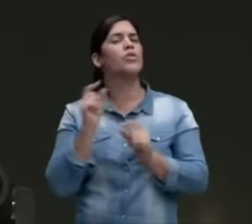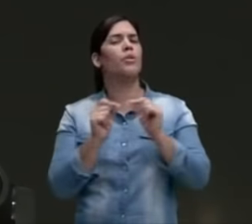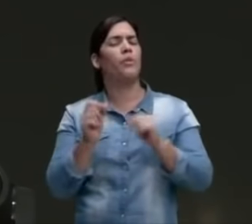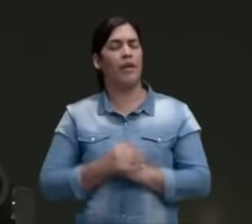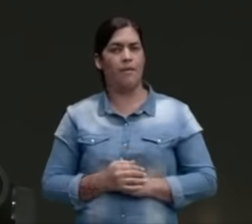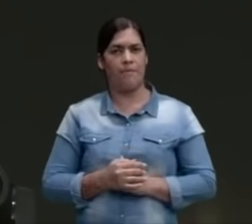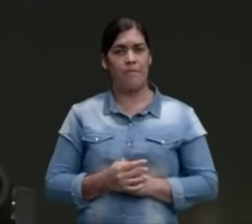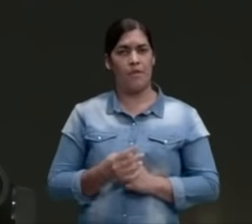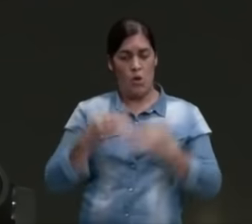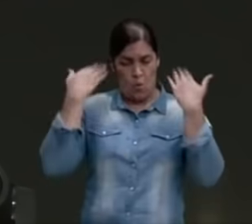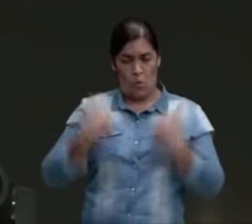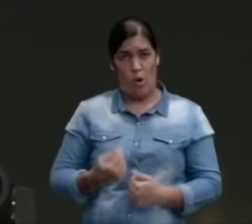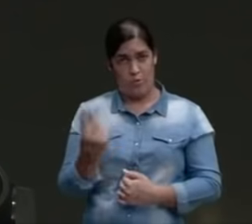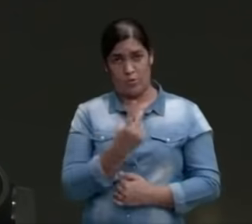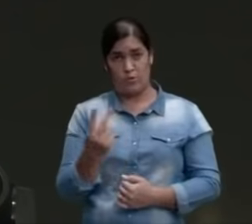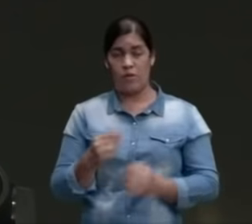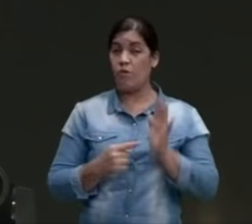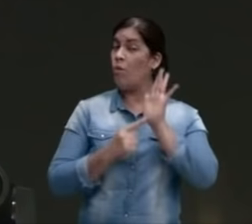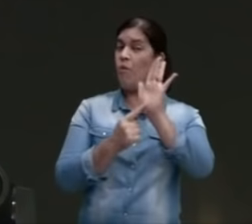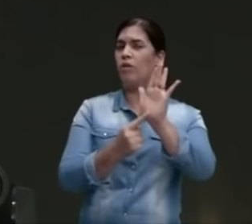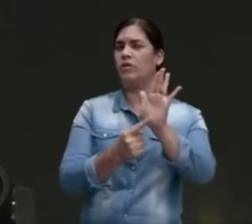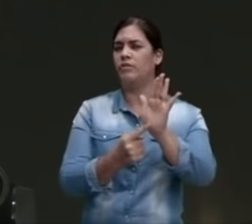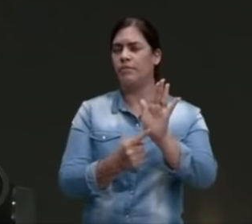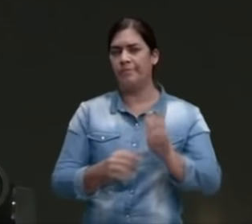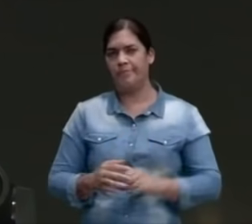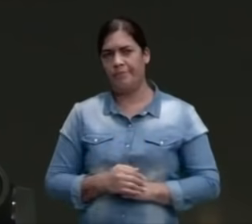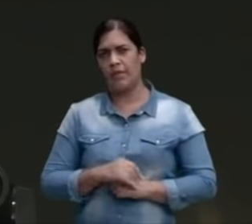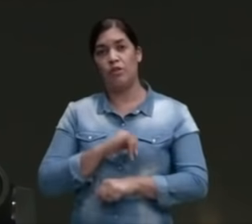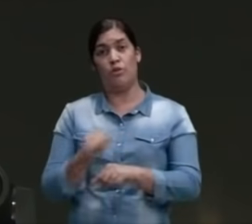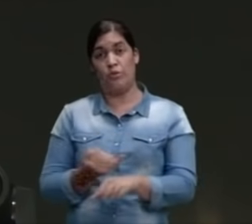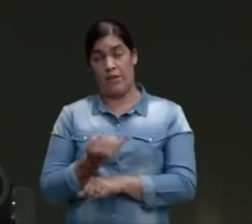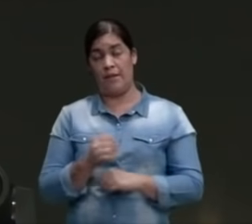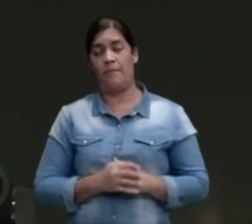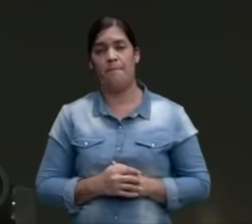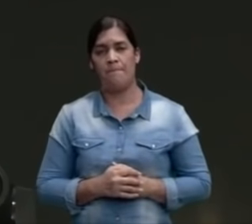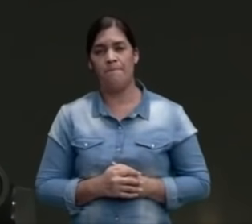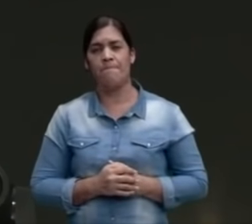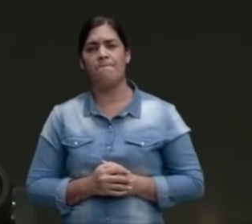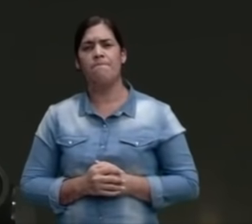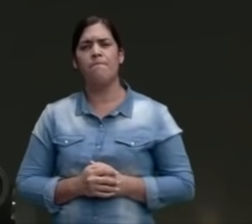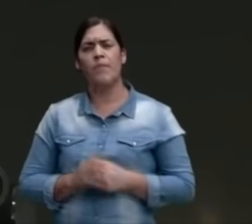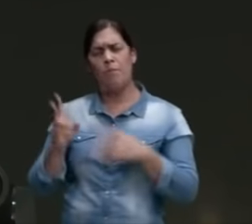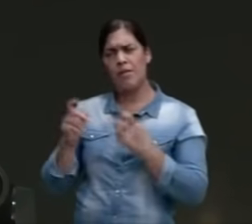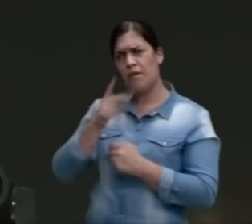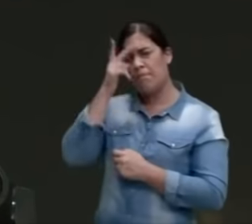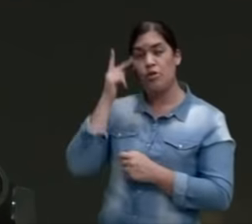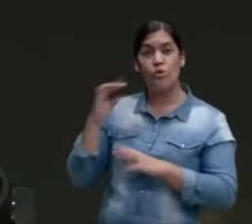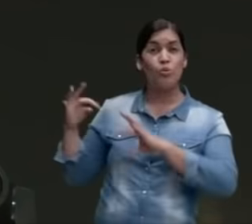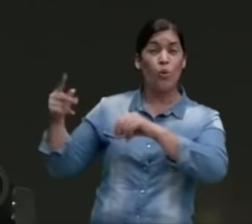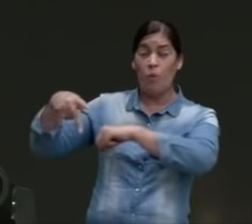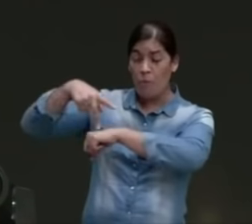em Jerusalém. E o que é interessante é que na visão de João, ele viu que pessoas de todos os povos, tribos, línguas e